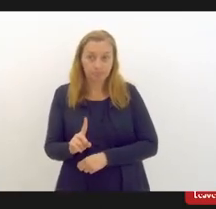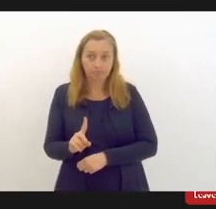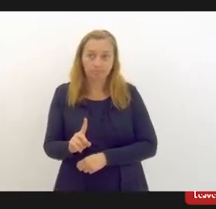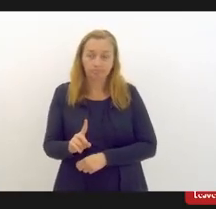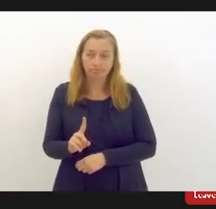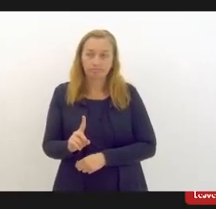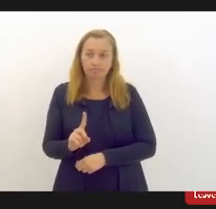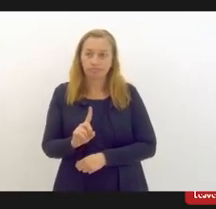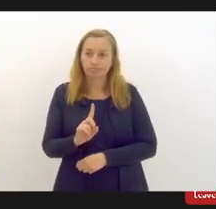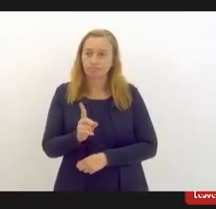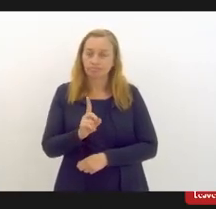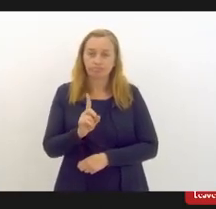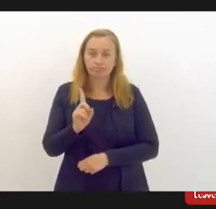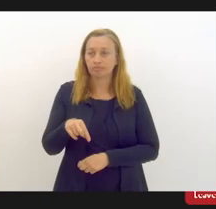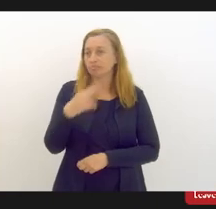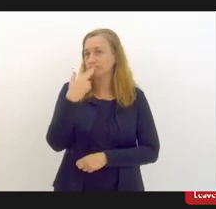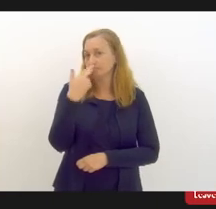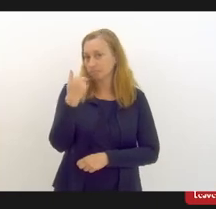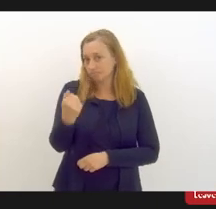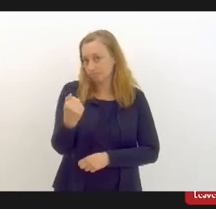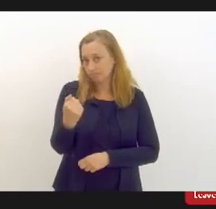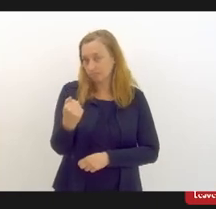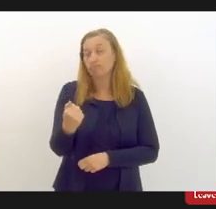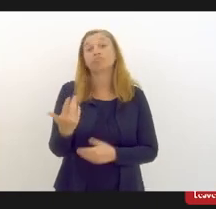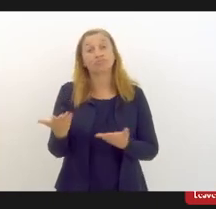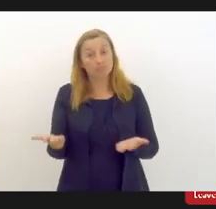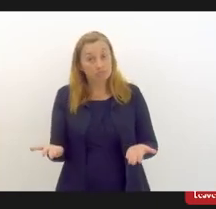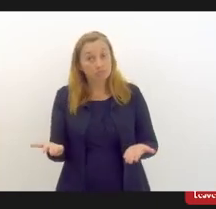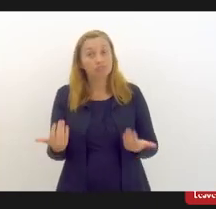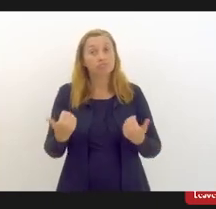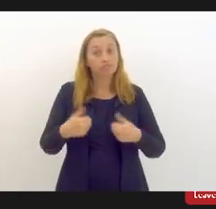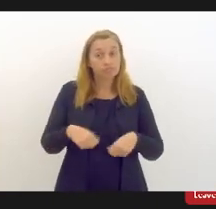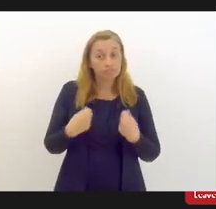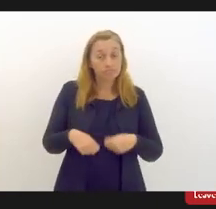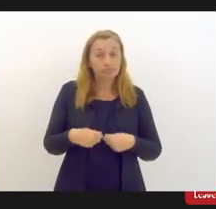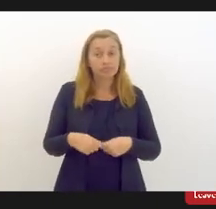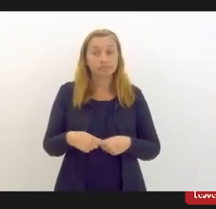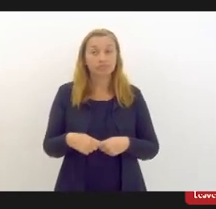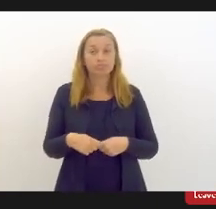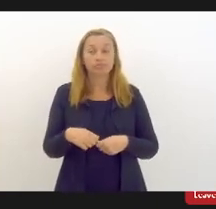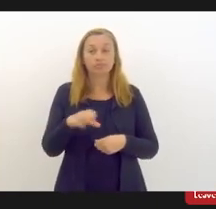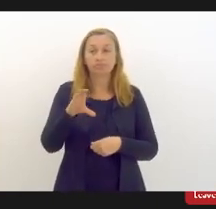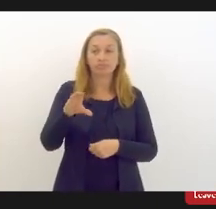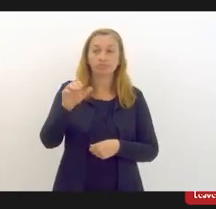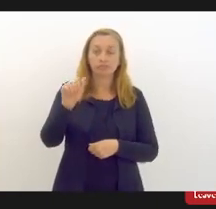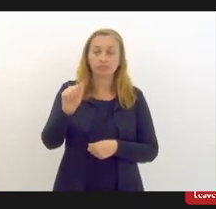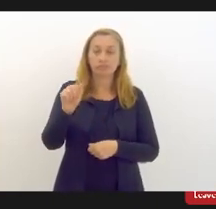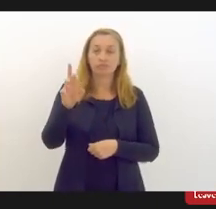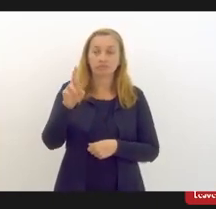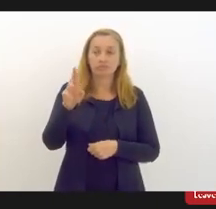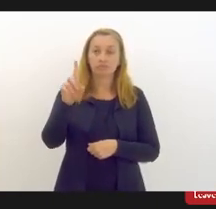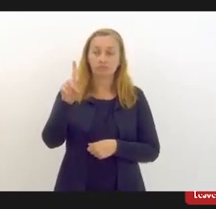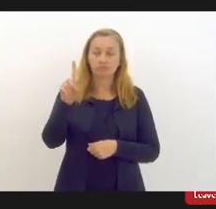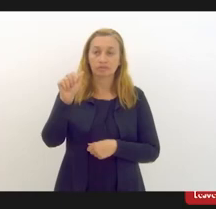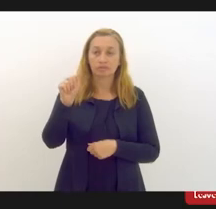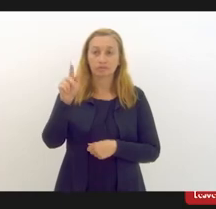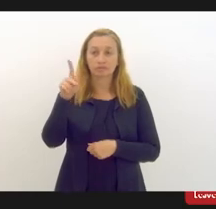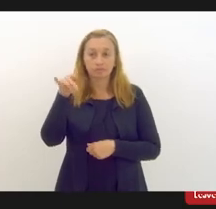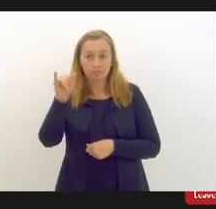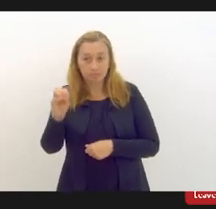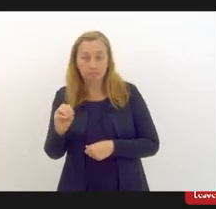não são nutricionistas. Com isso, a gente teria que fazer cardápios efetivamente que possam